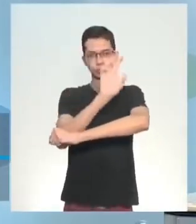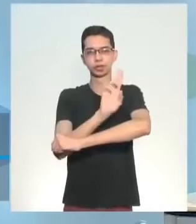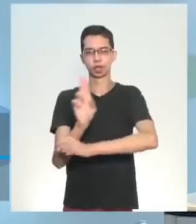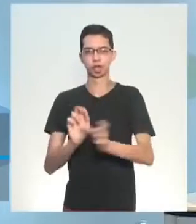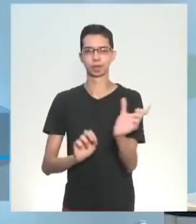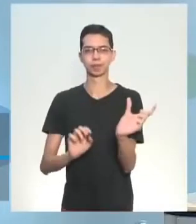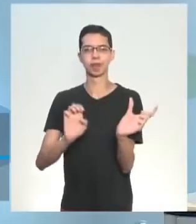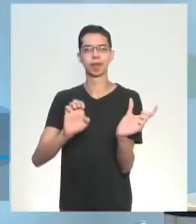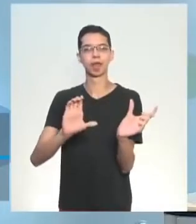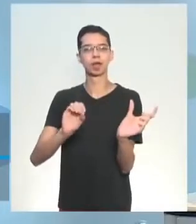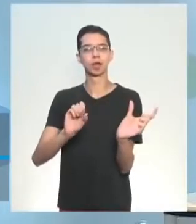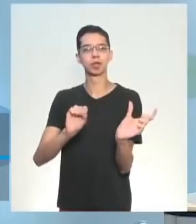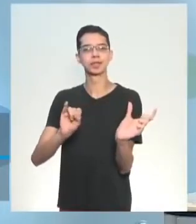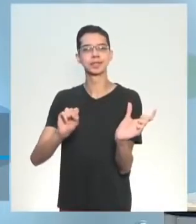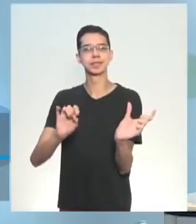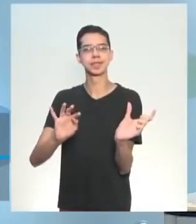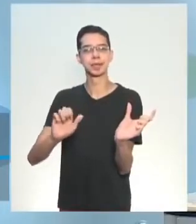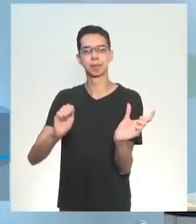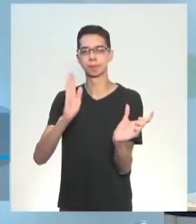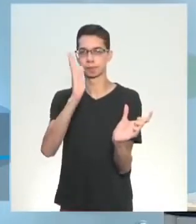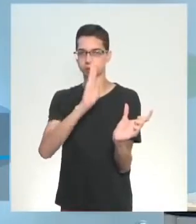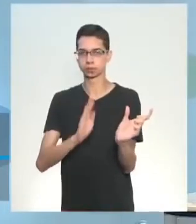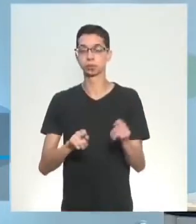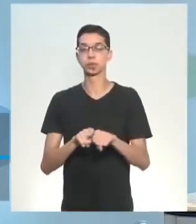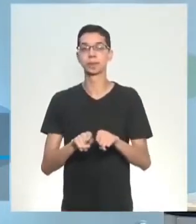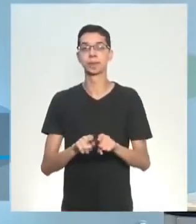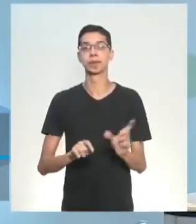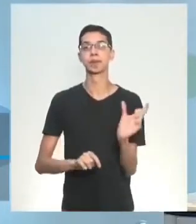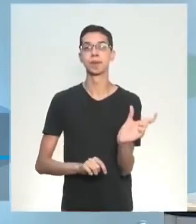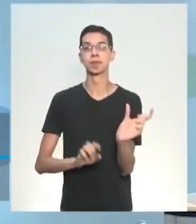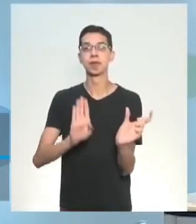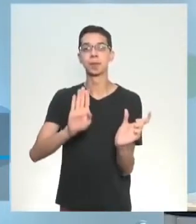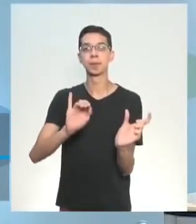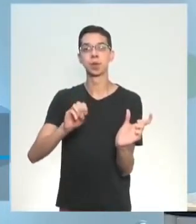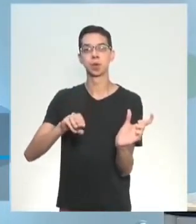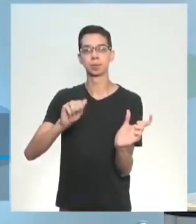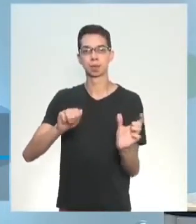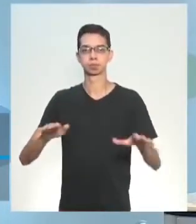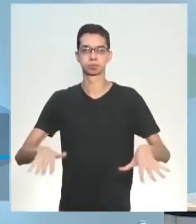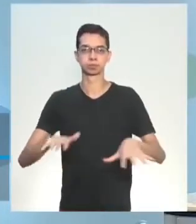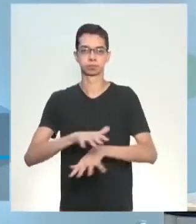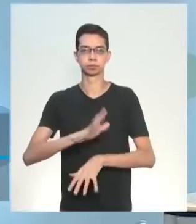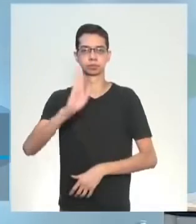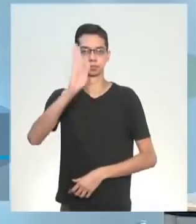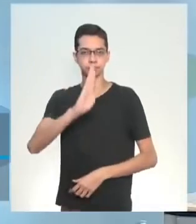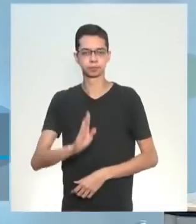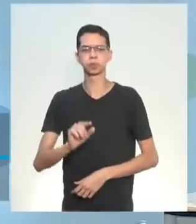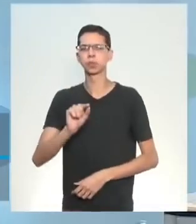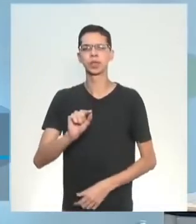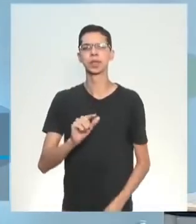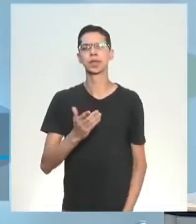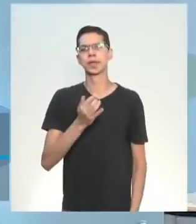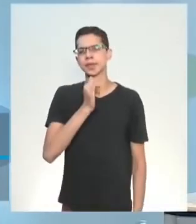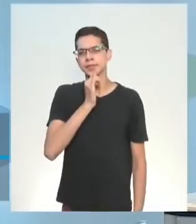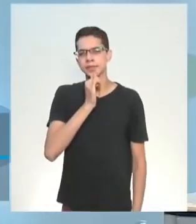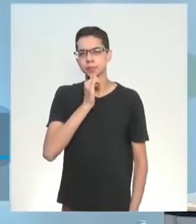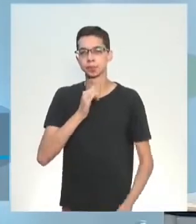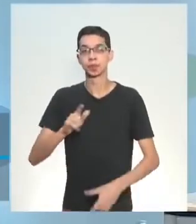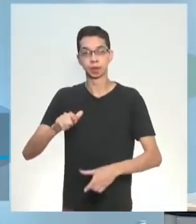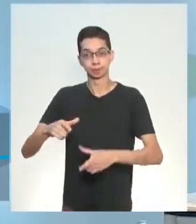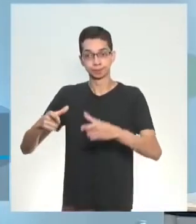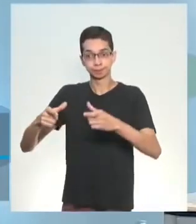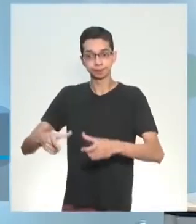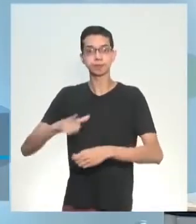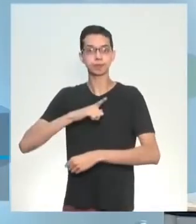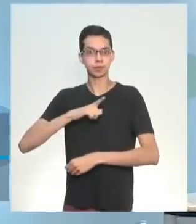de ecossistema seria alguma coisa como assim: uma região, onde você vai ter seres